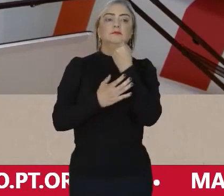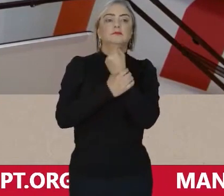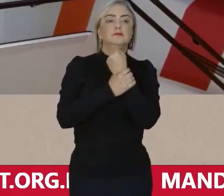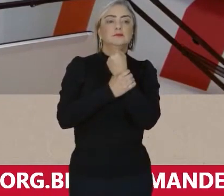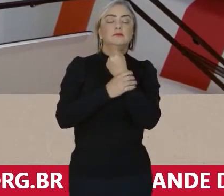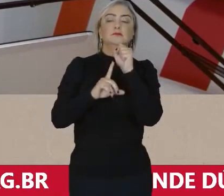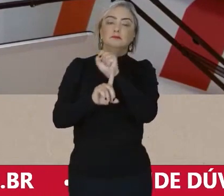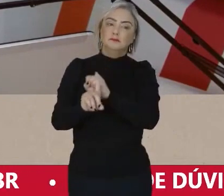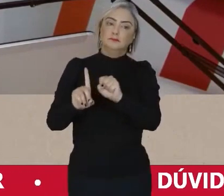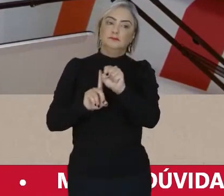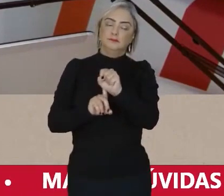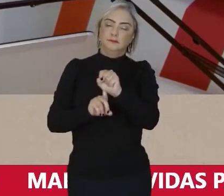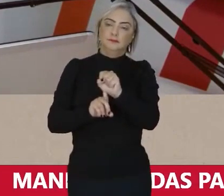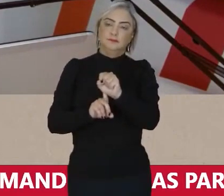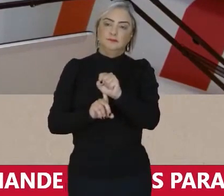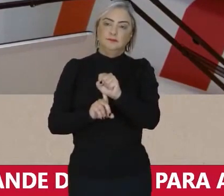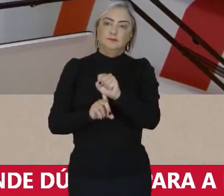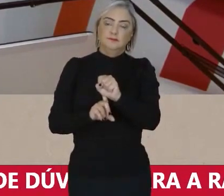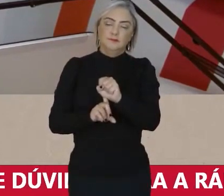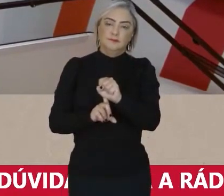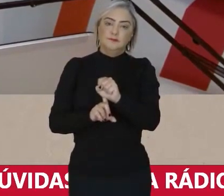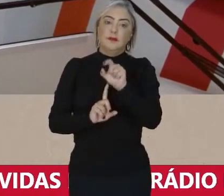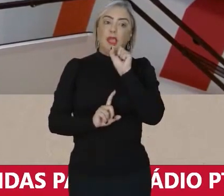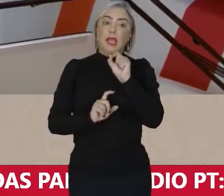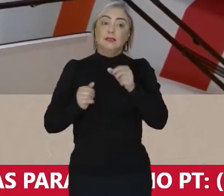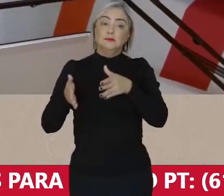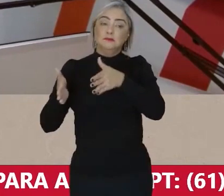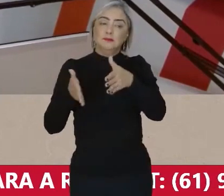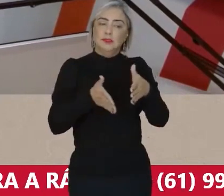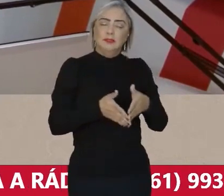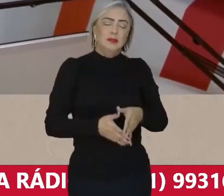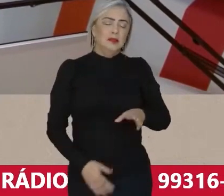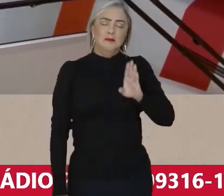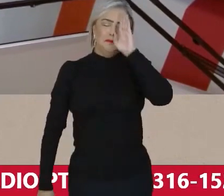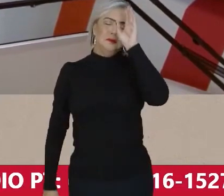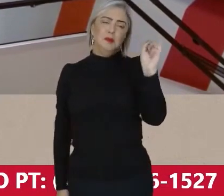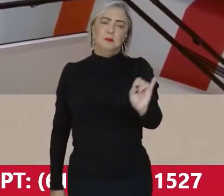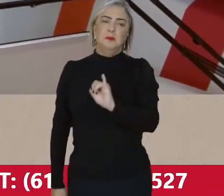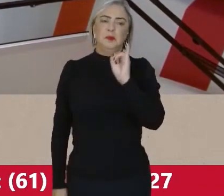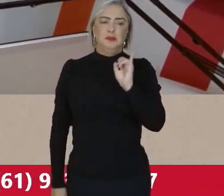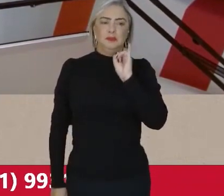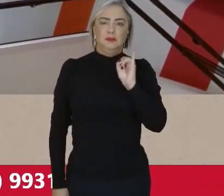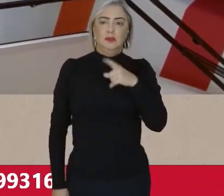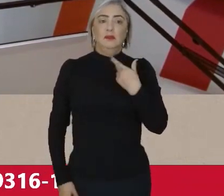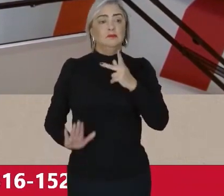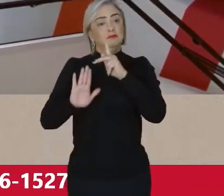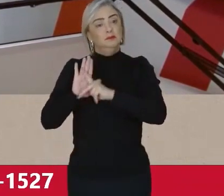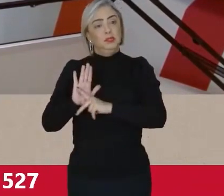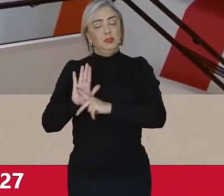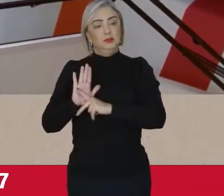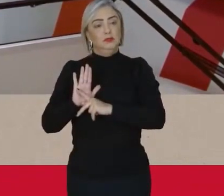Social. Então, essa participação ela é fundamental, né? Tanto é que são